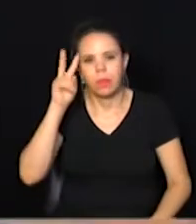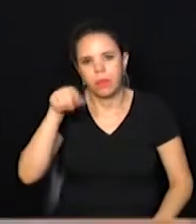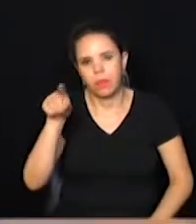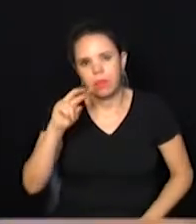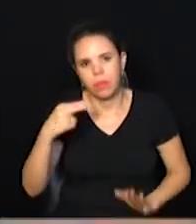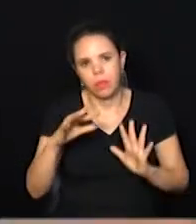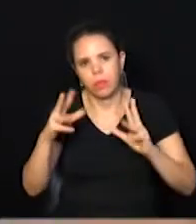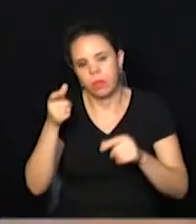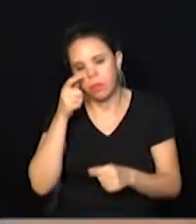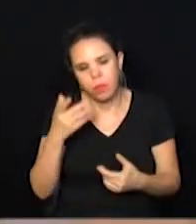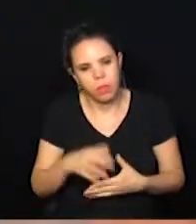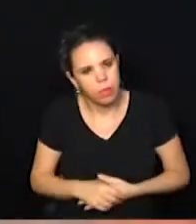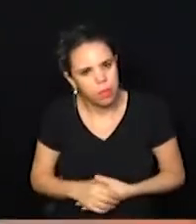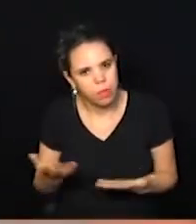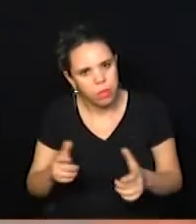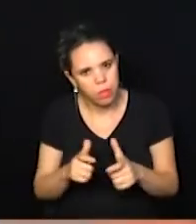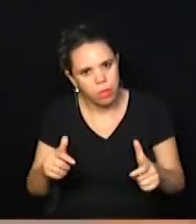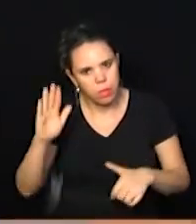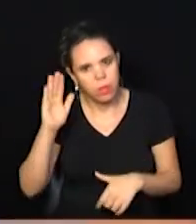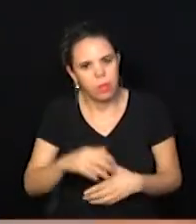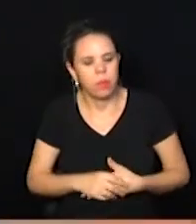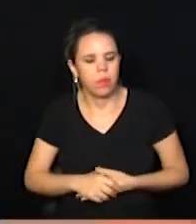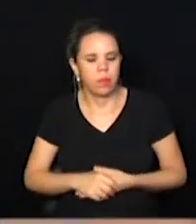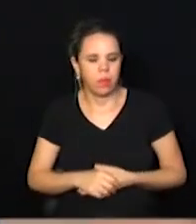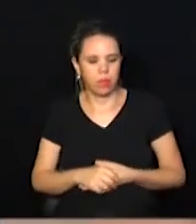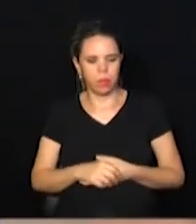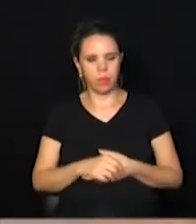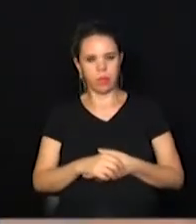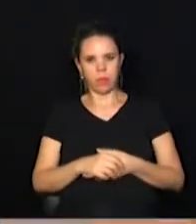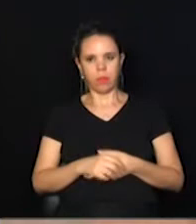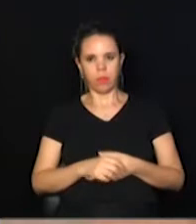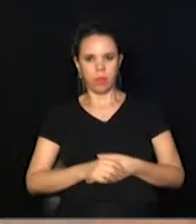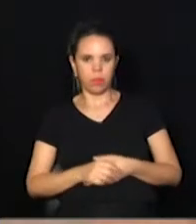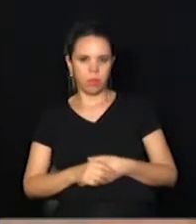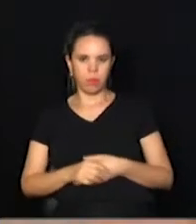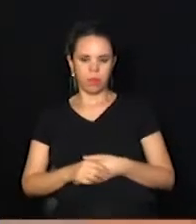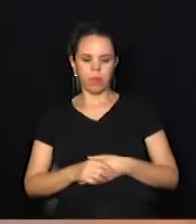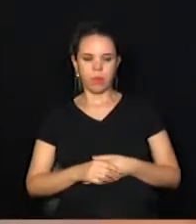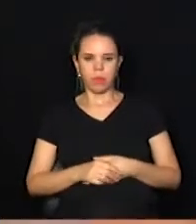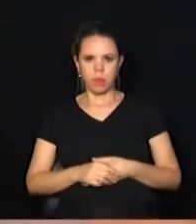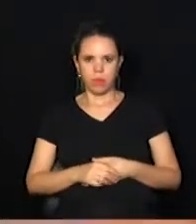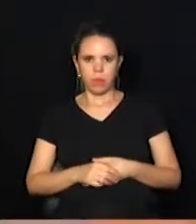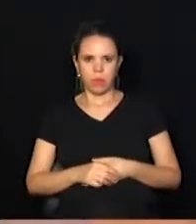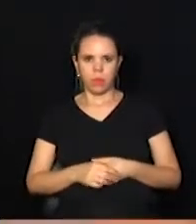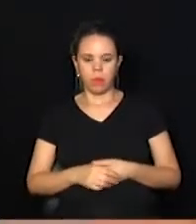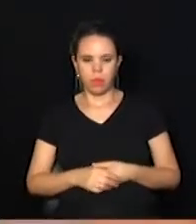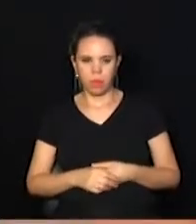Márcio, estão olhando que a gente queria ir um pouco mais, né, disso, né? Então, eu diria que a